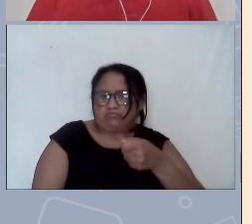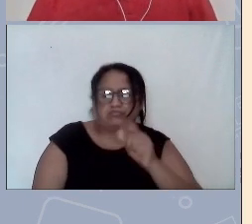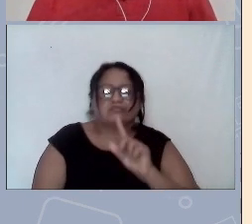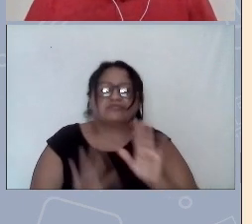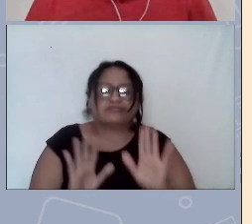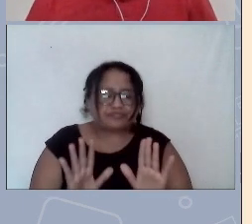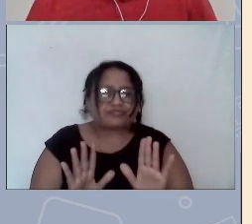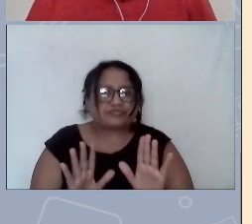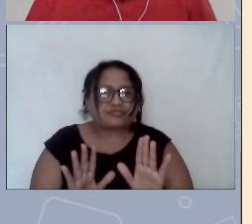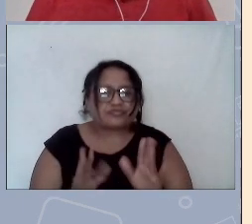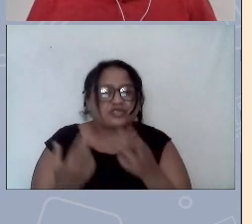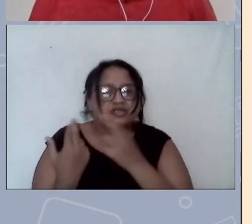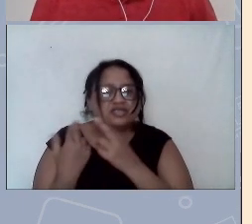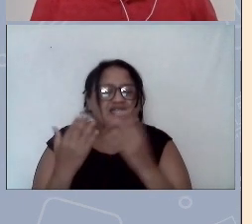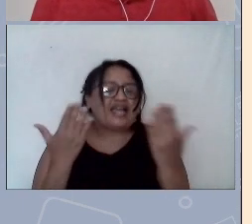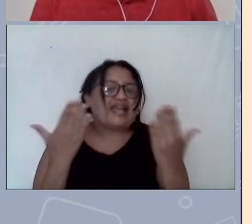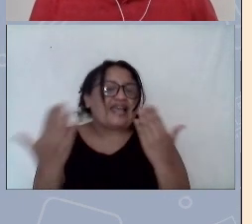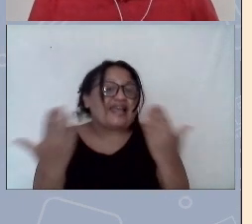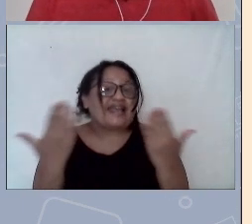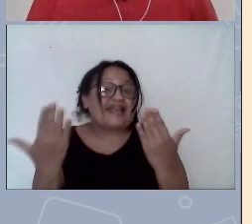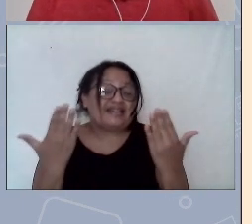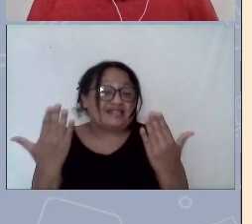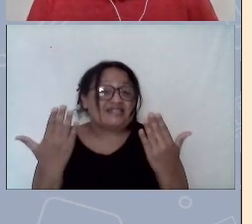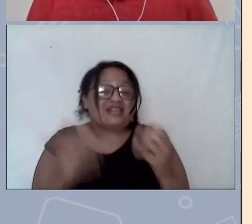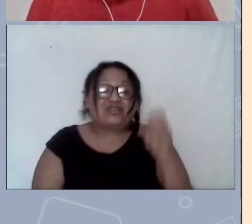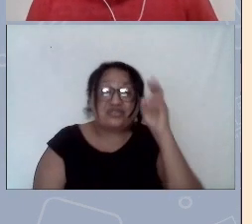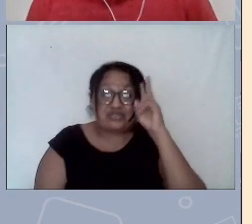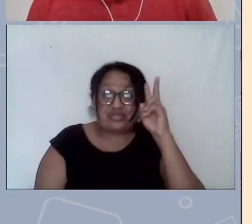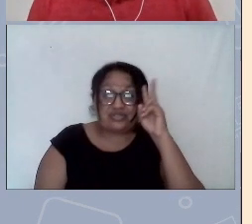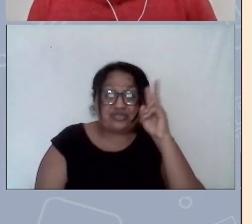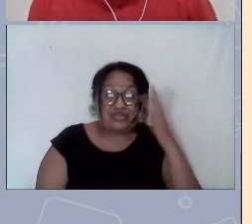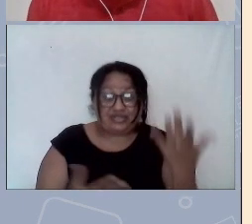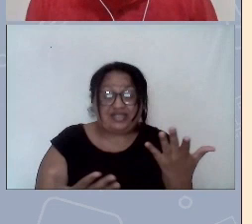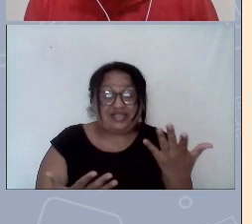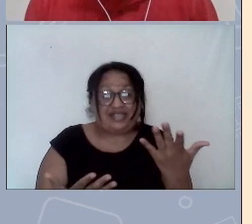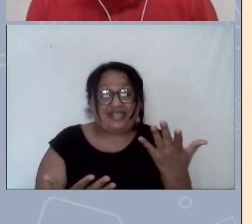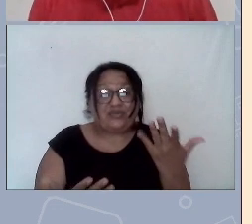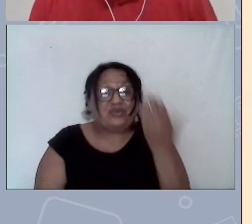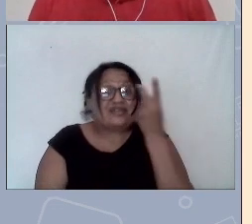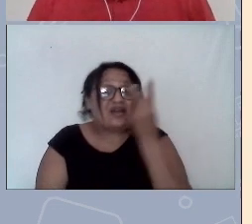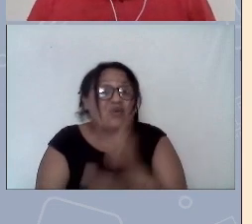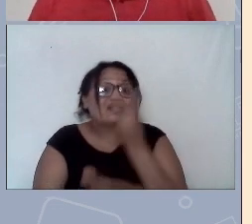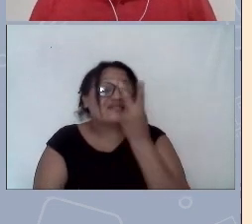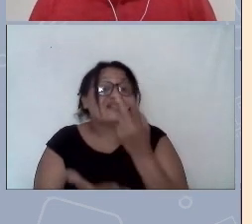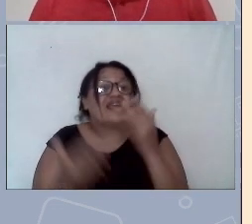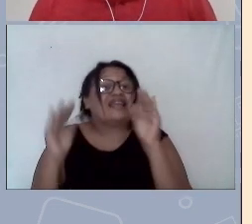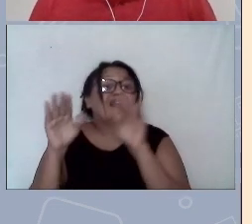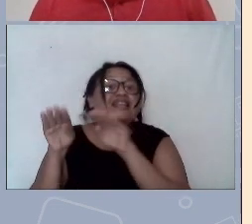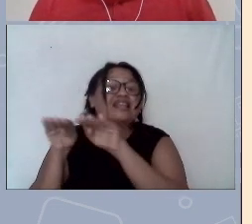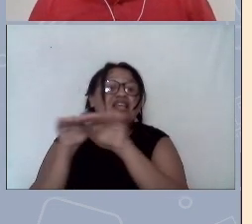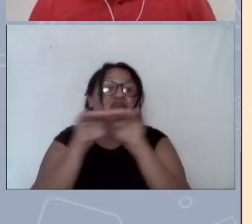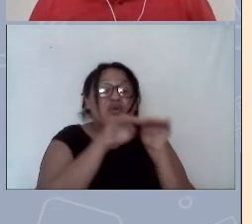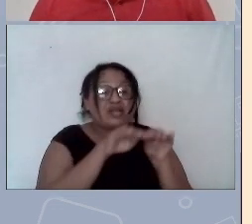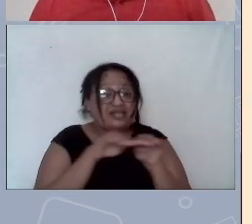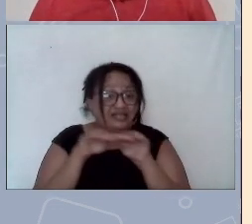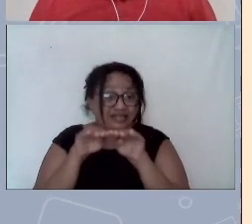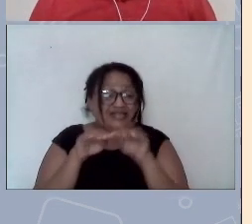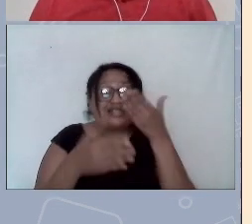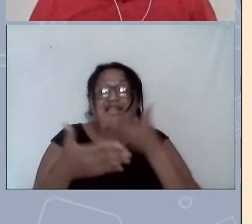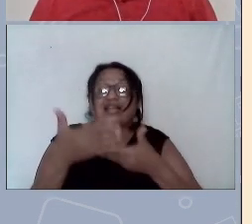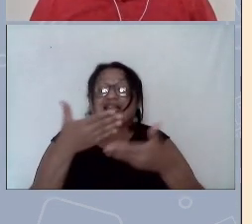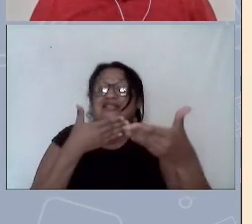a relação entre o historiador e os fatos é de igualdade e de reciprocidade